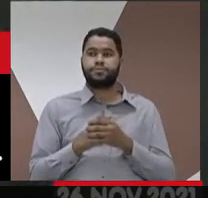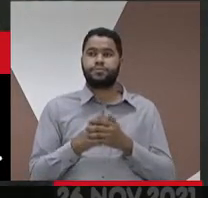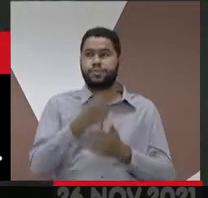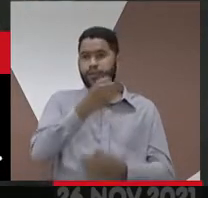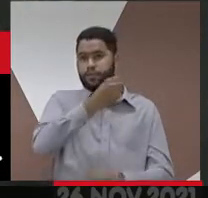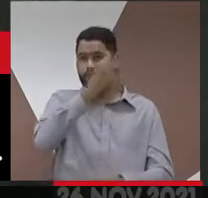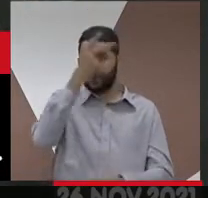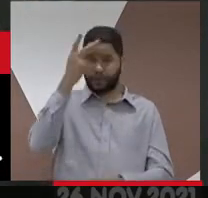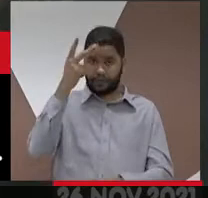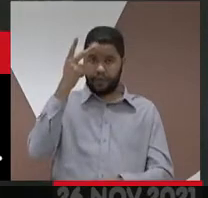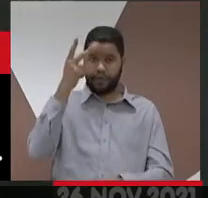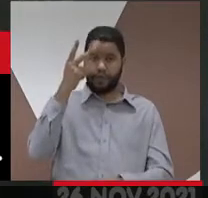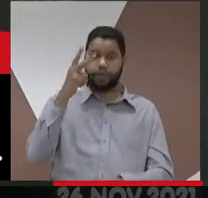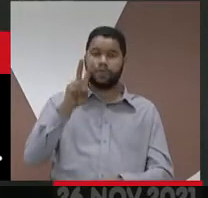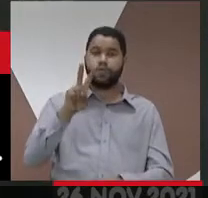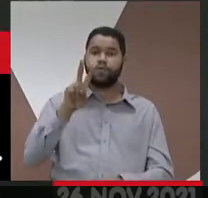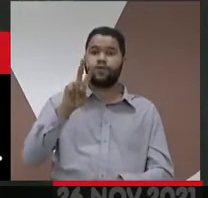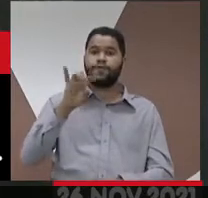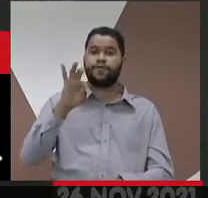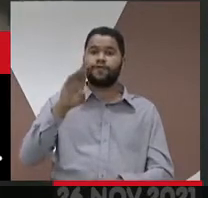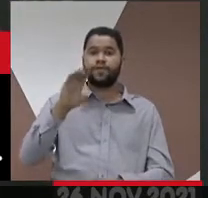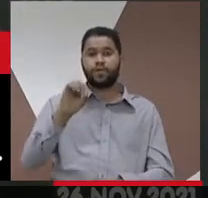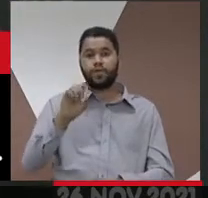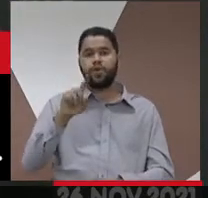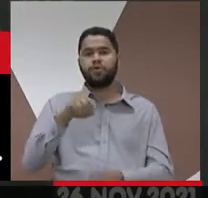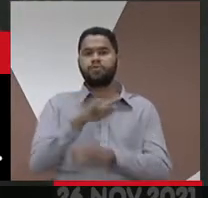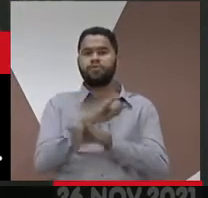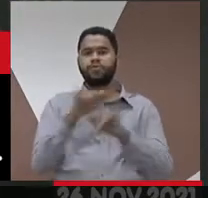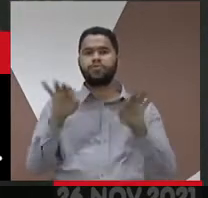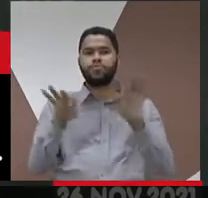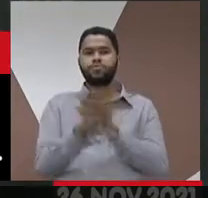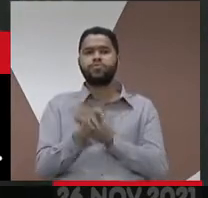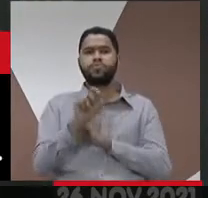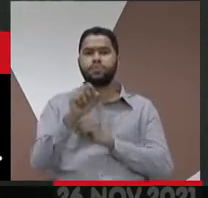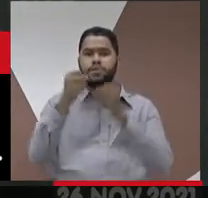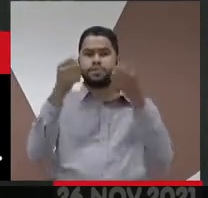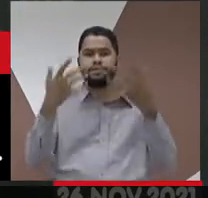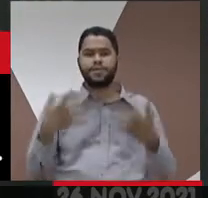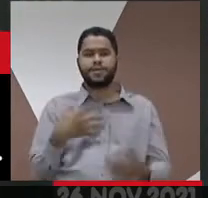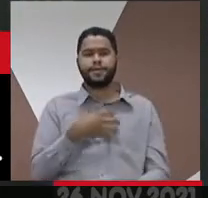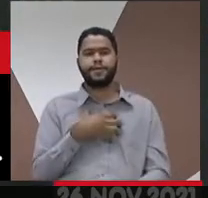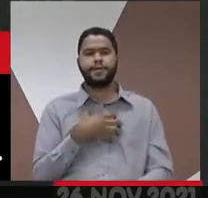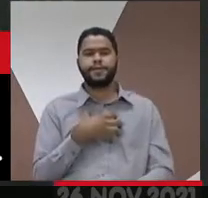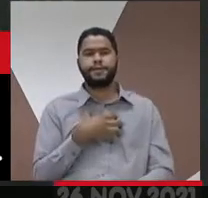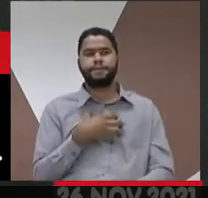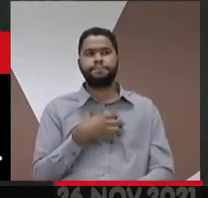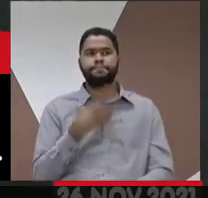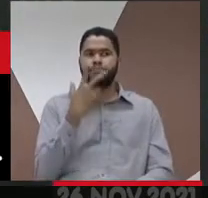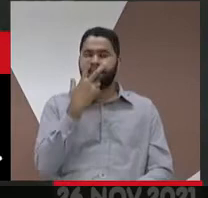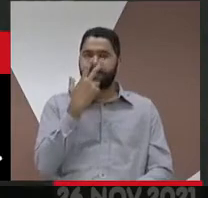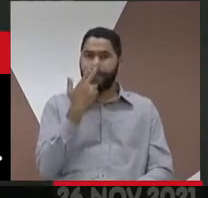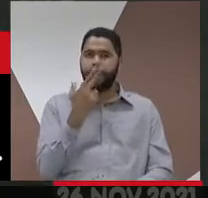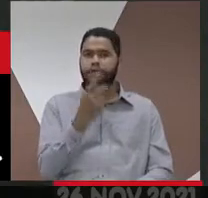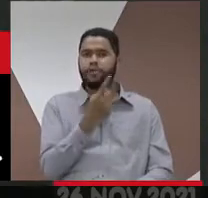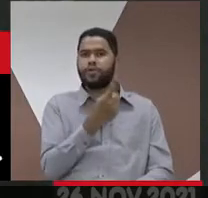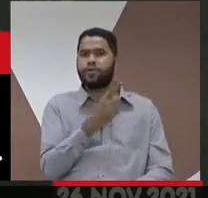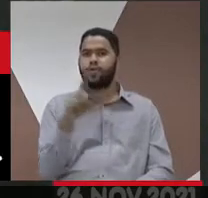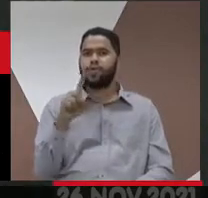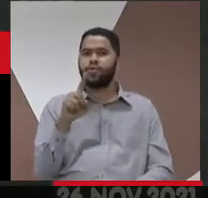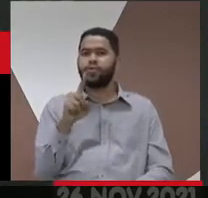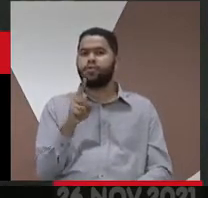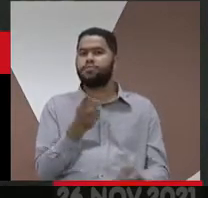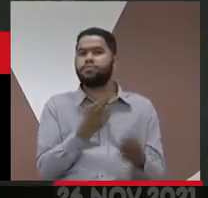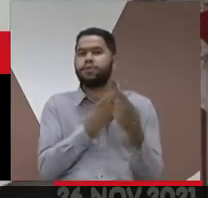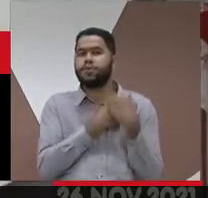prefeito Vittorio Medioli, você terminou a sua fala falando que você se sente como tendo uma das últimas missões da